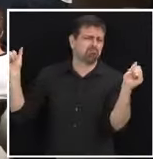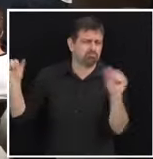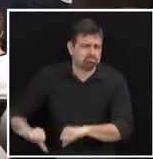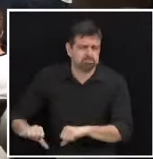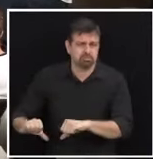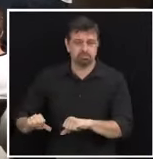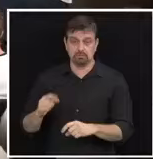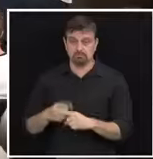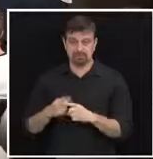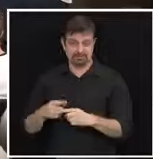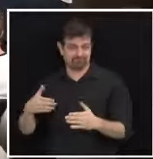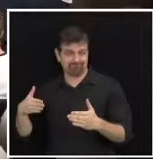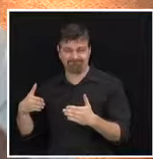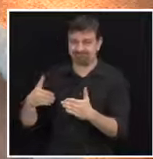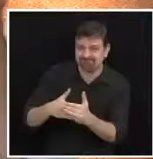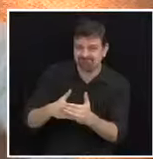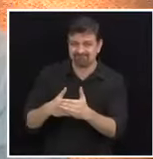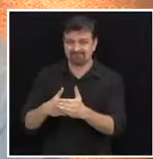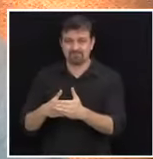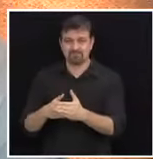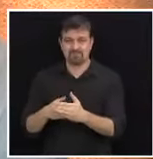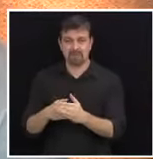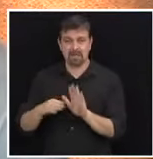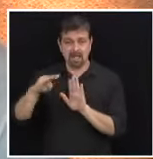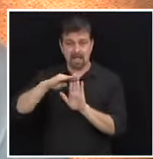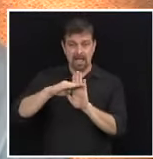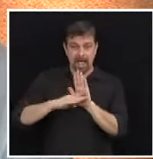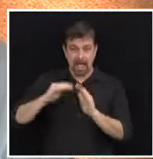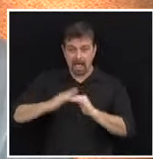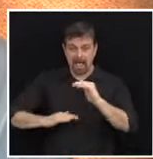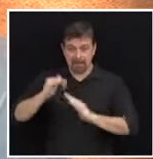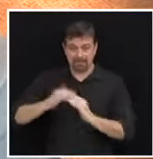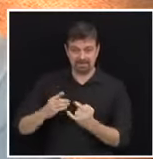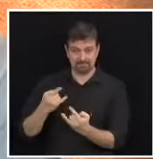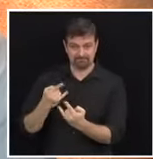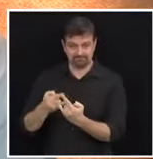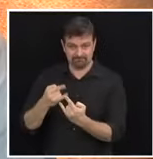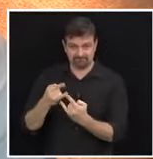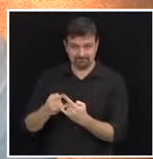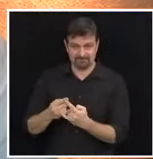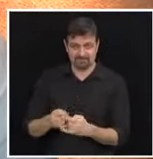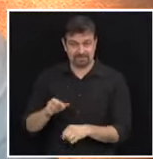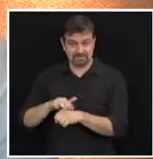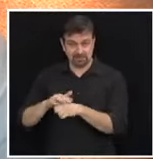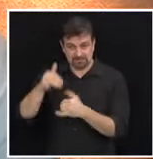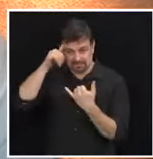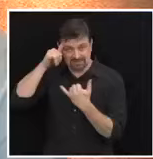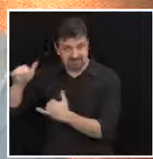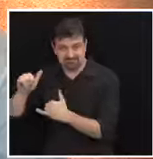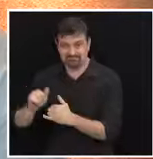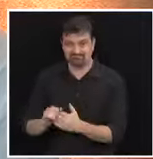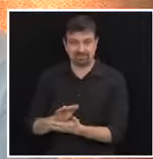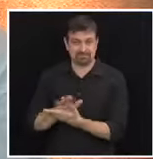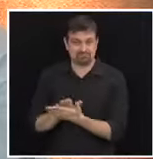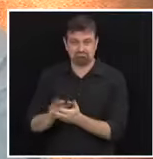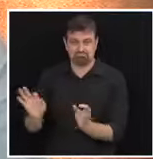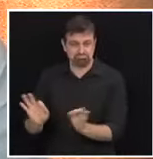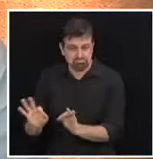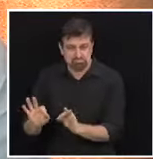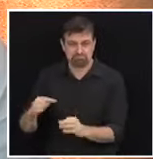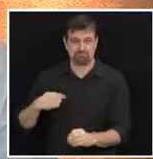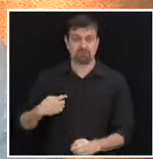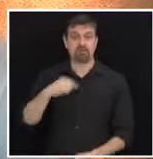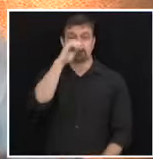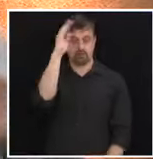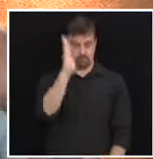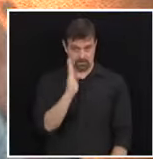ela é uma das principais barreiras para que as ações de prevenção tenham êxito, né? Então, e no Brasil também